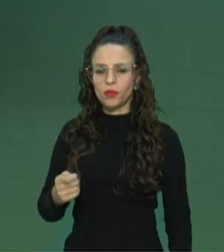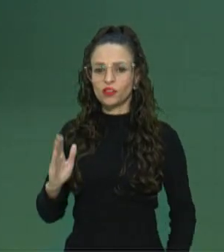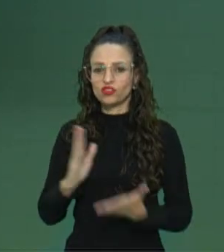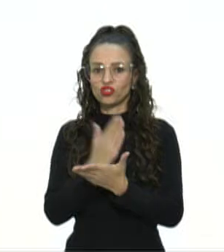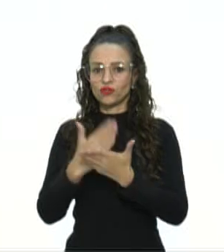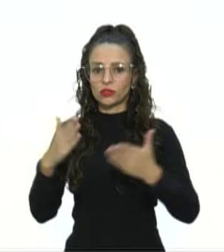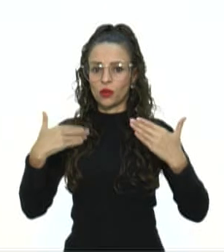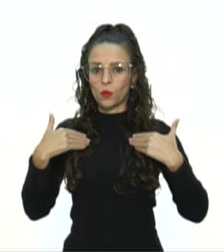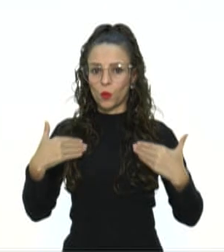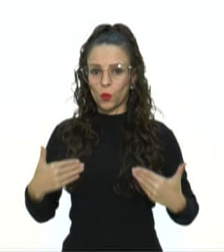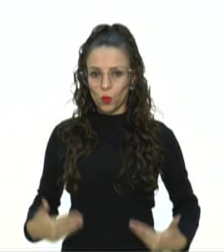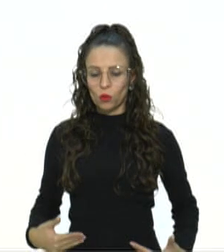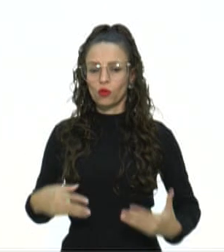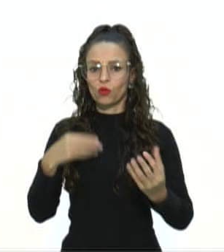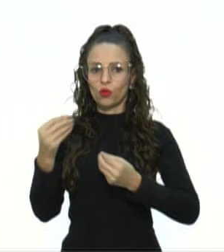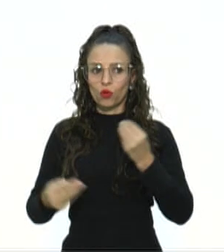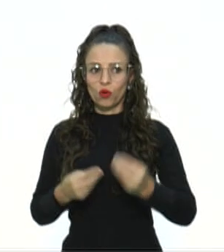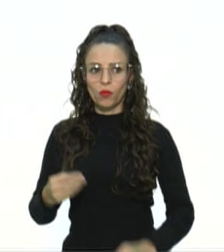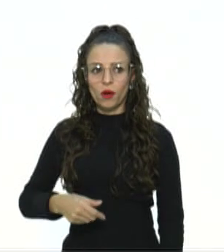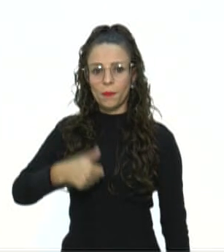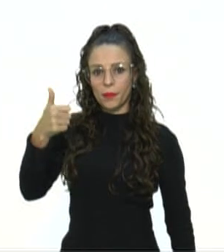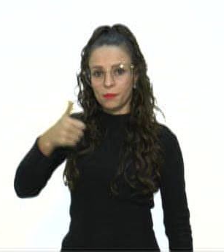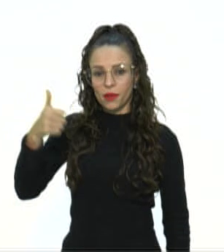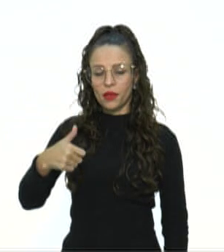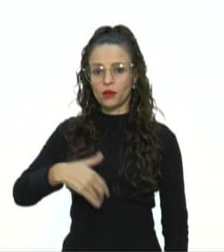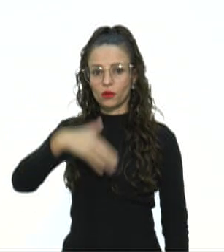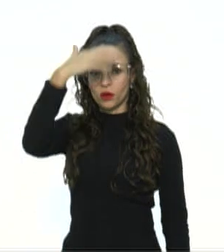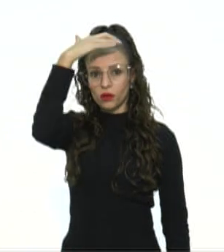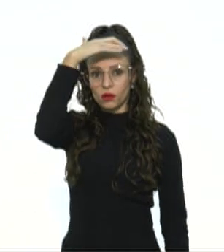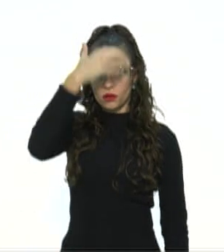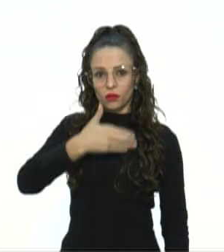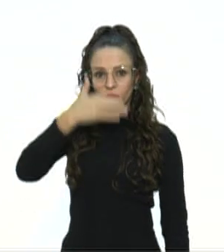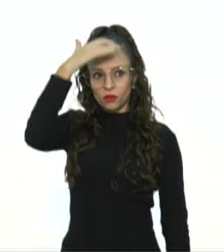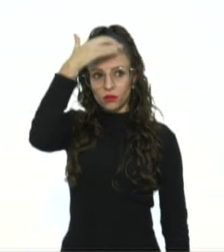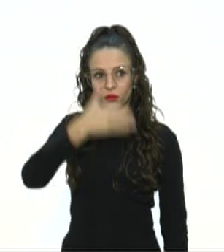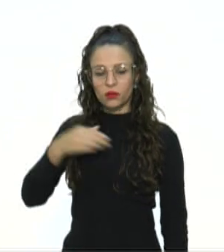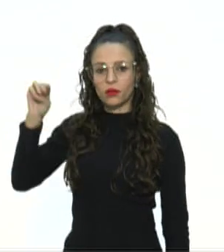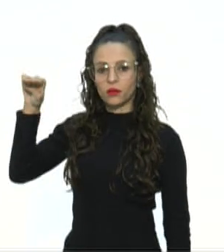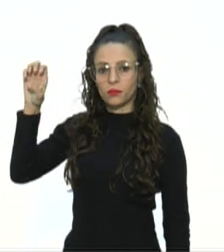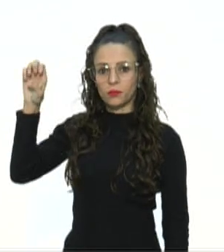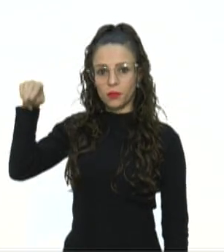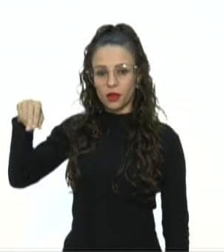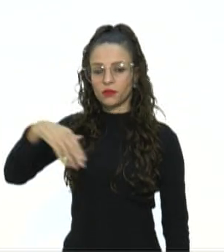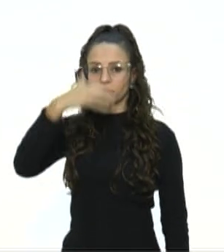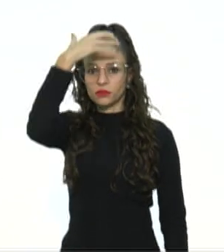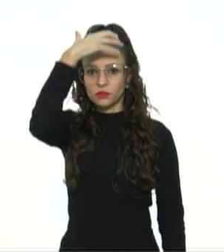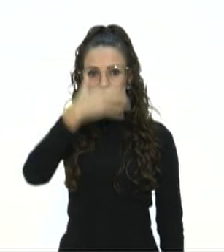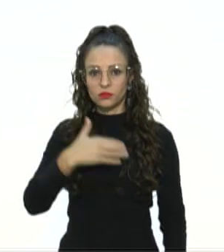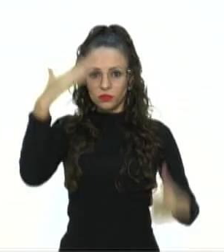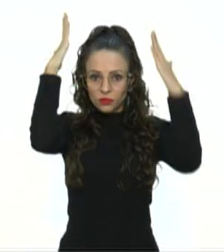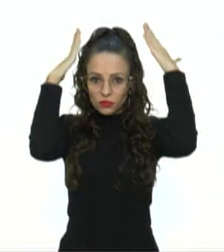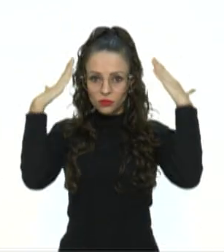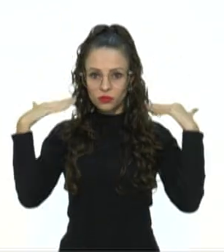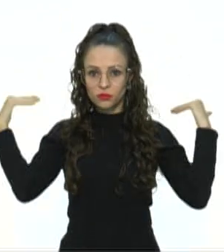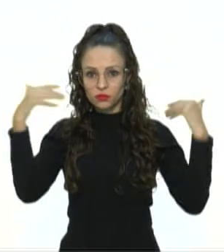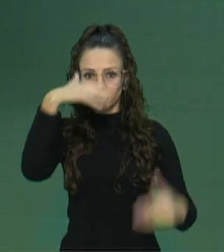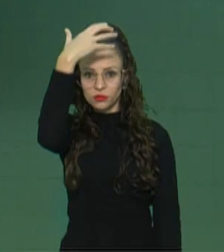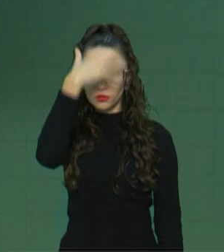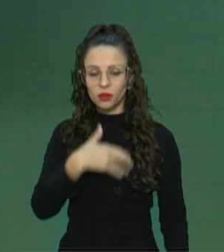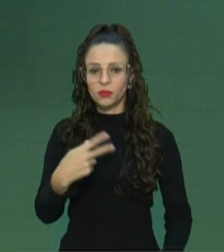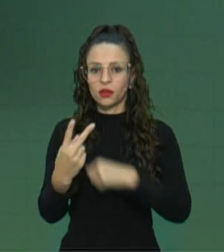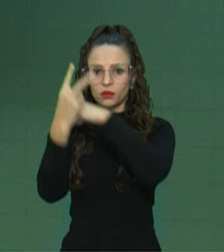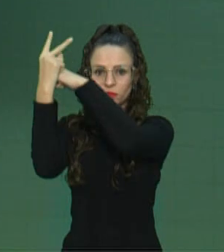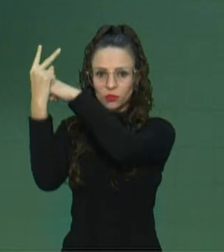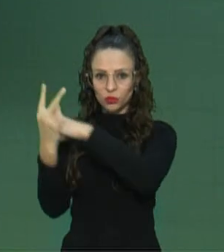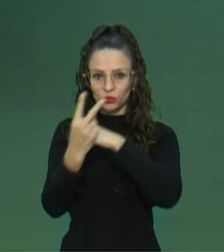divisão desse equipamento, né? Então na primeira parte nós temos o men, que é uma espécie de capacete, então ele vai proteger toda a